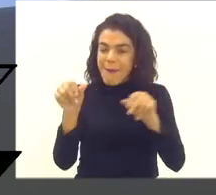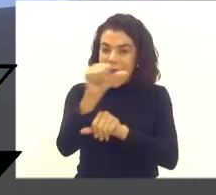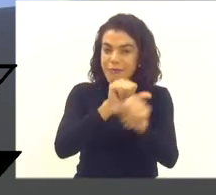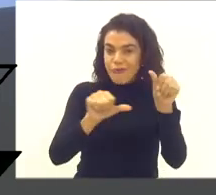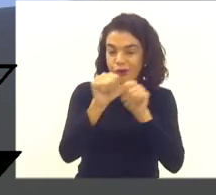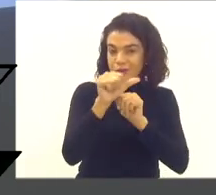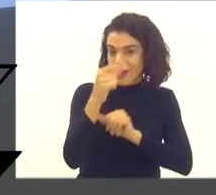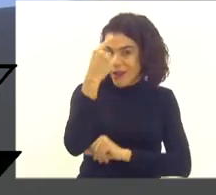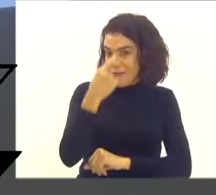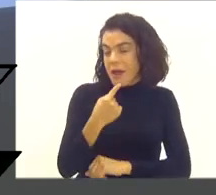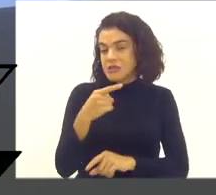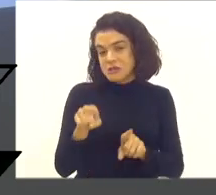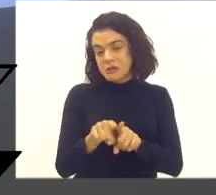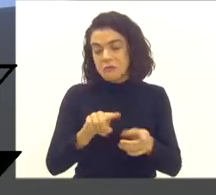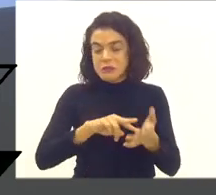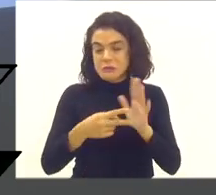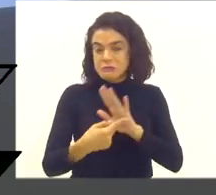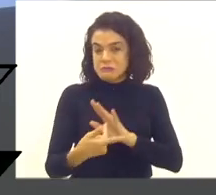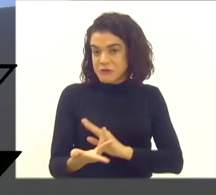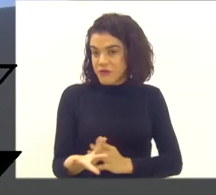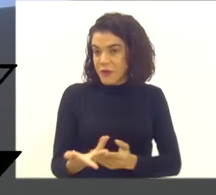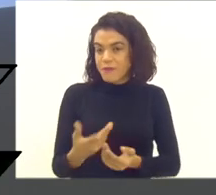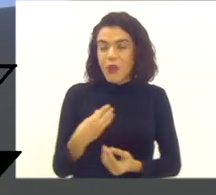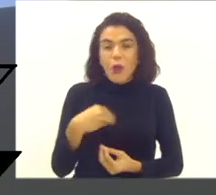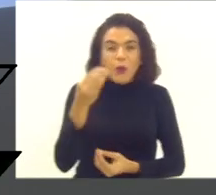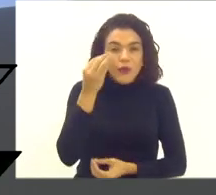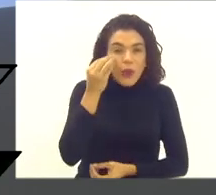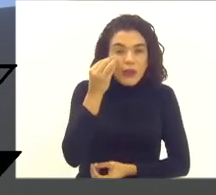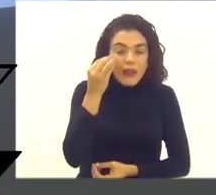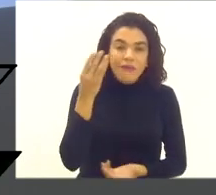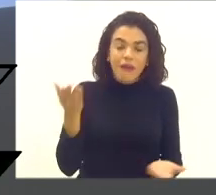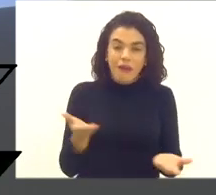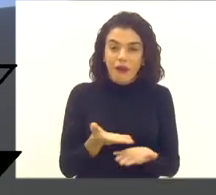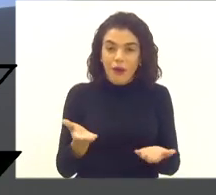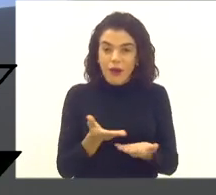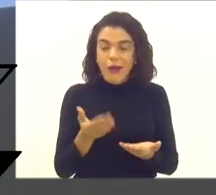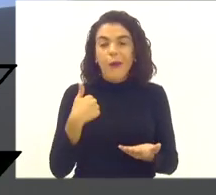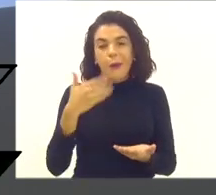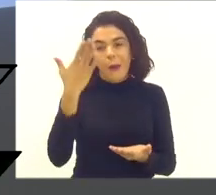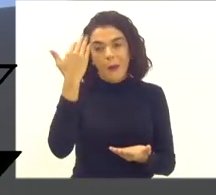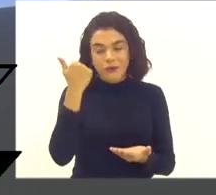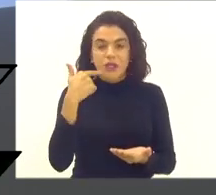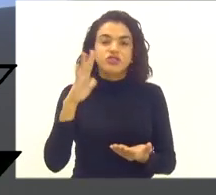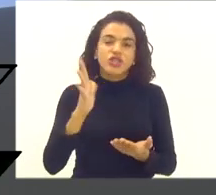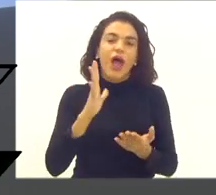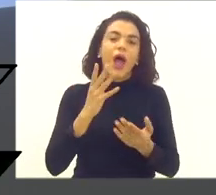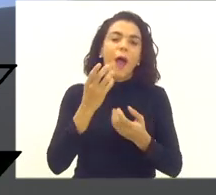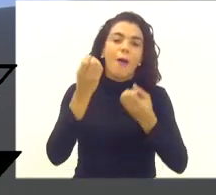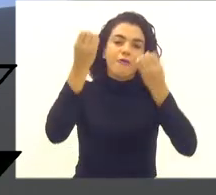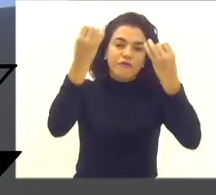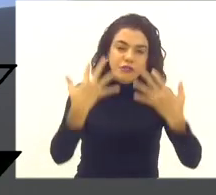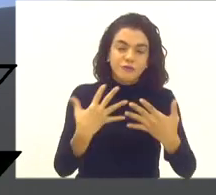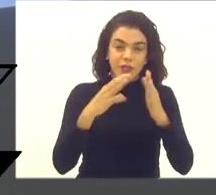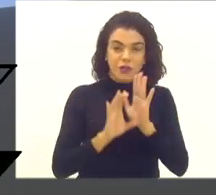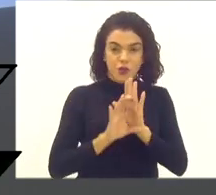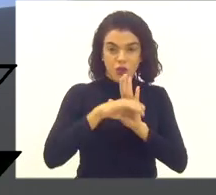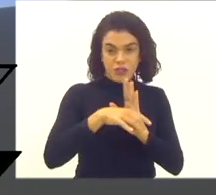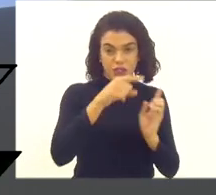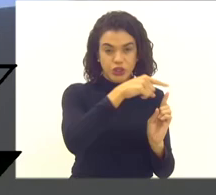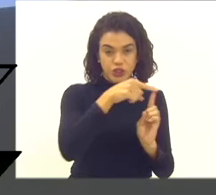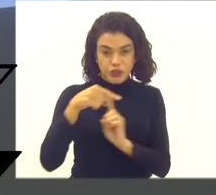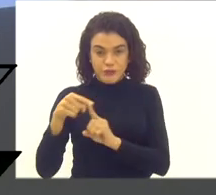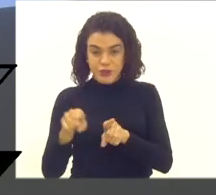né e acho que eu tô tentando assim eu tô eu sei que já foi muito conceituada e muito tipificado né